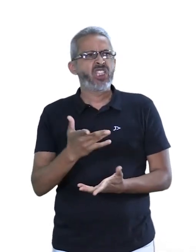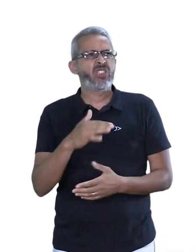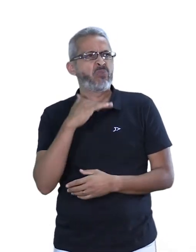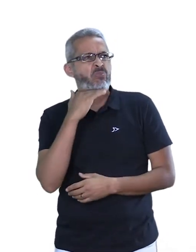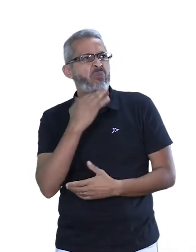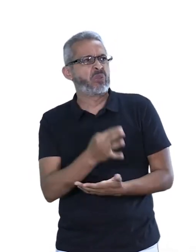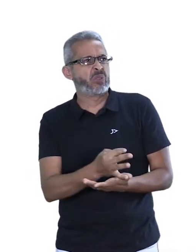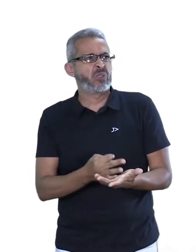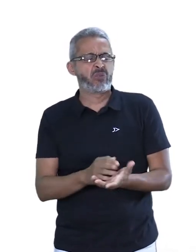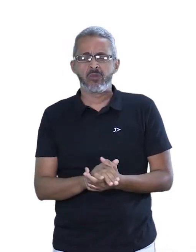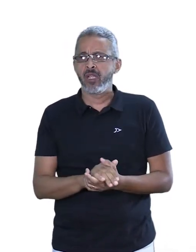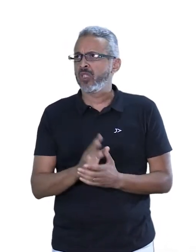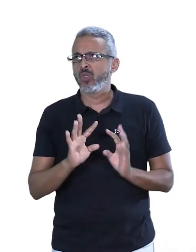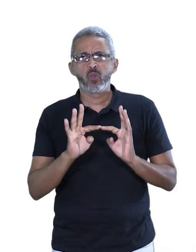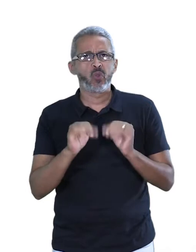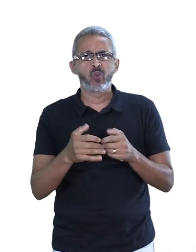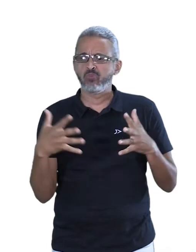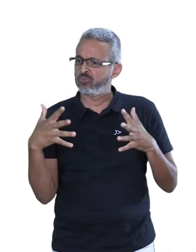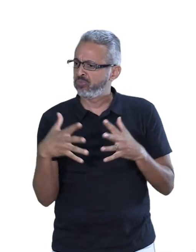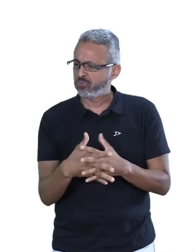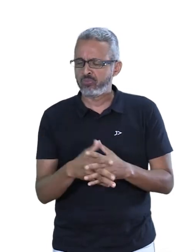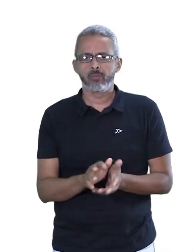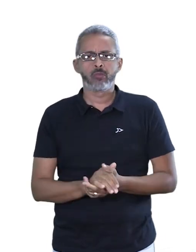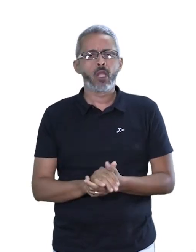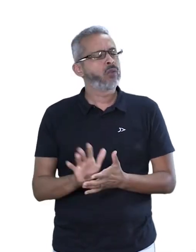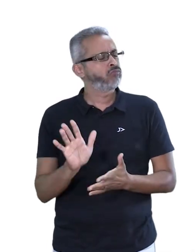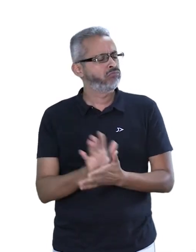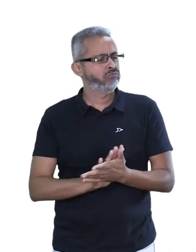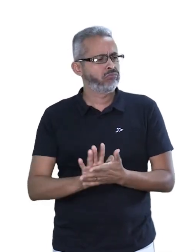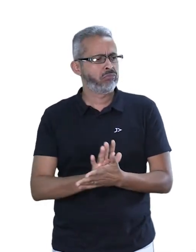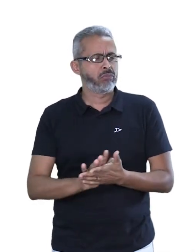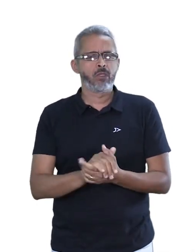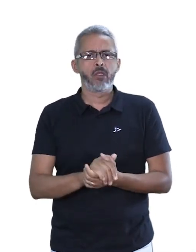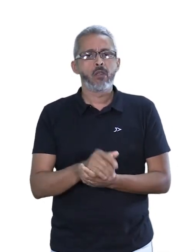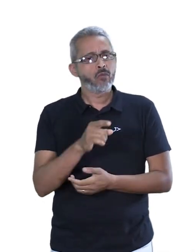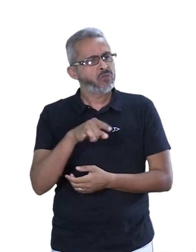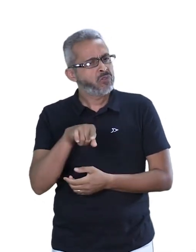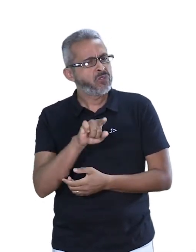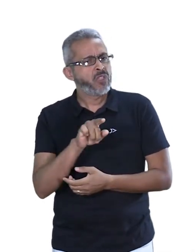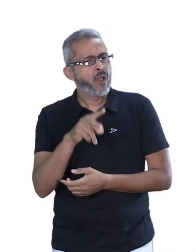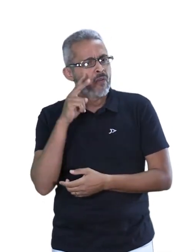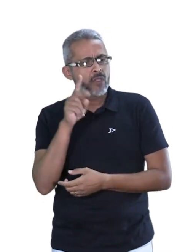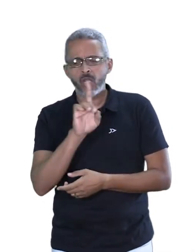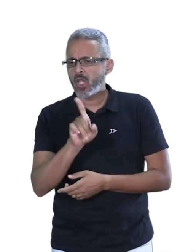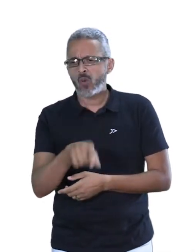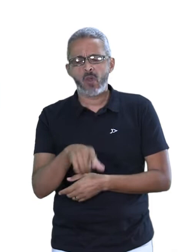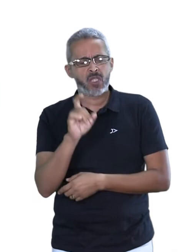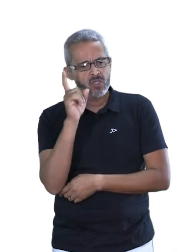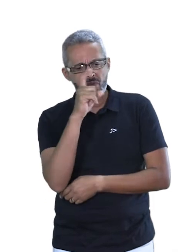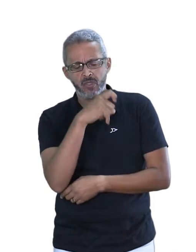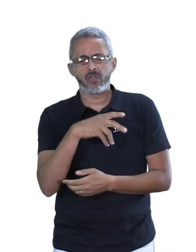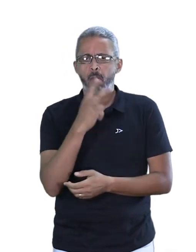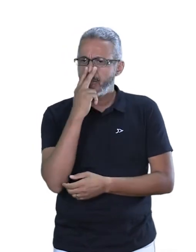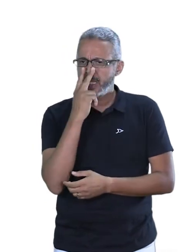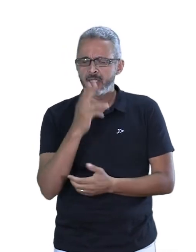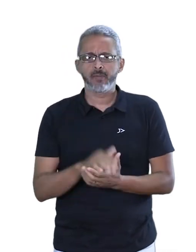de texto deve ser tudo complicado. Nada disso. Vocês vão ver que não é difícil como